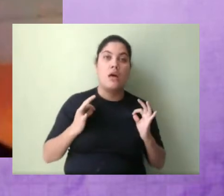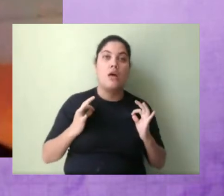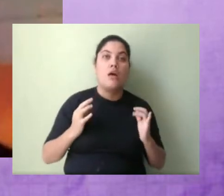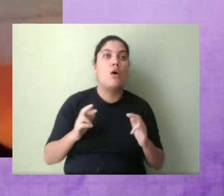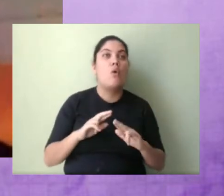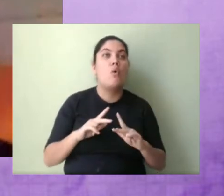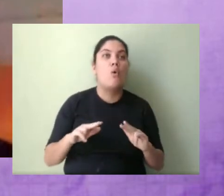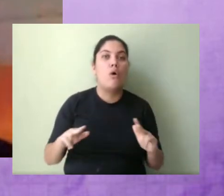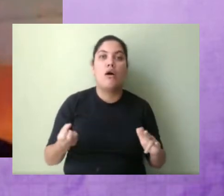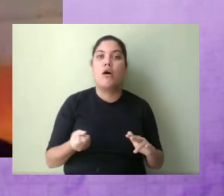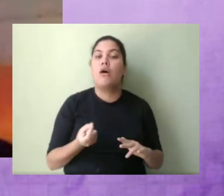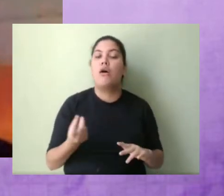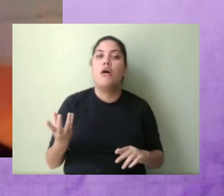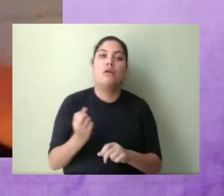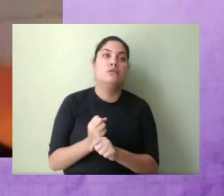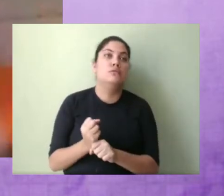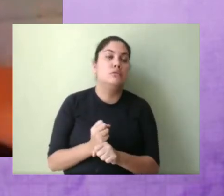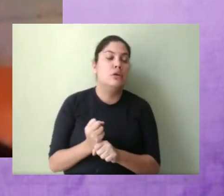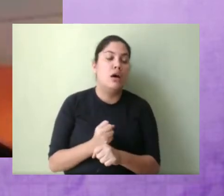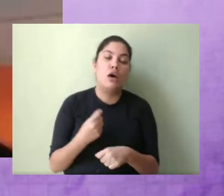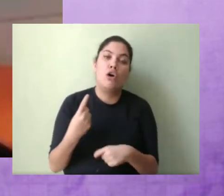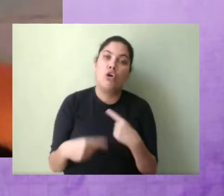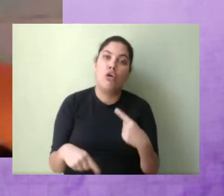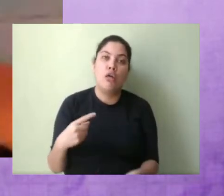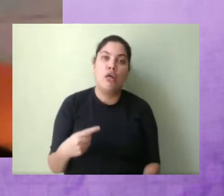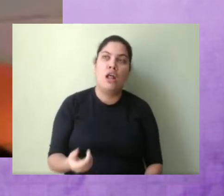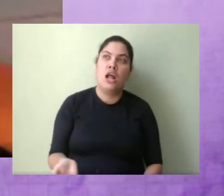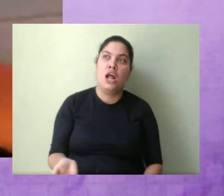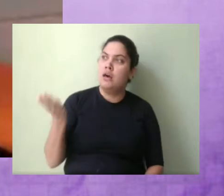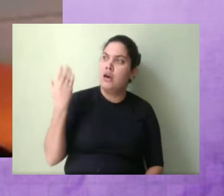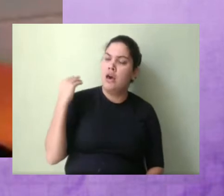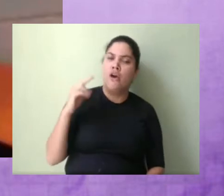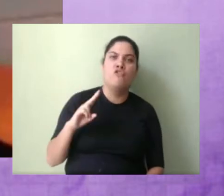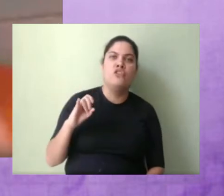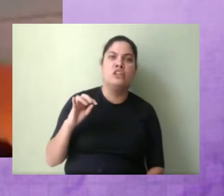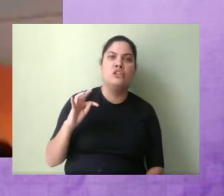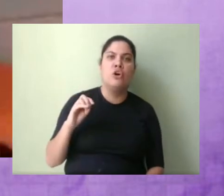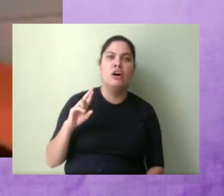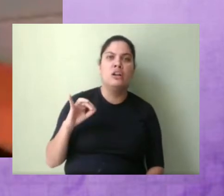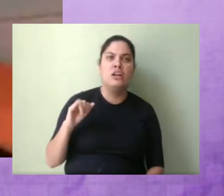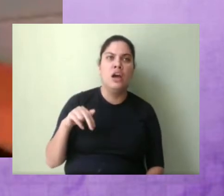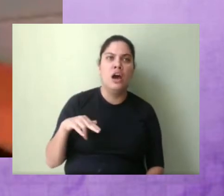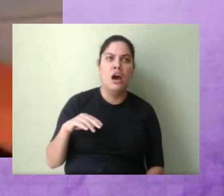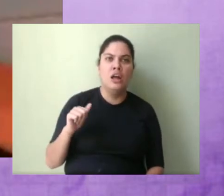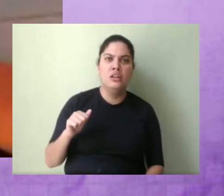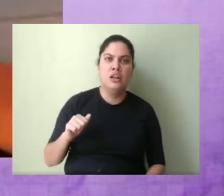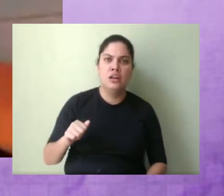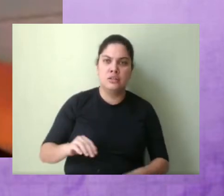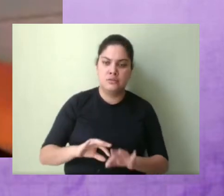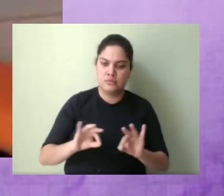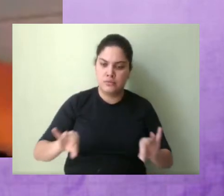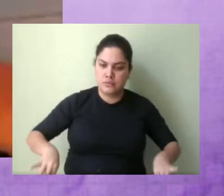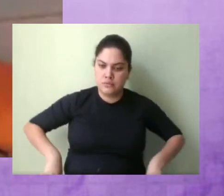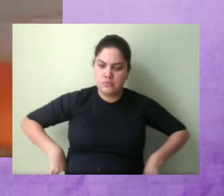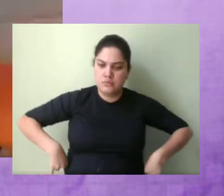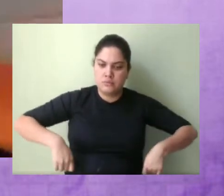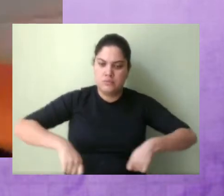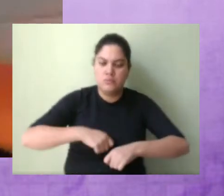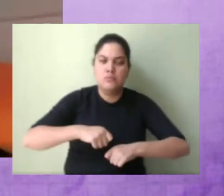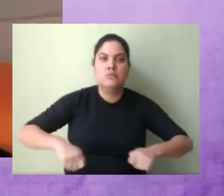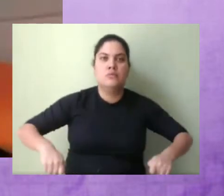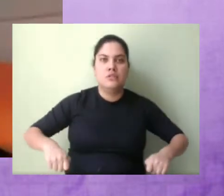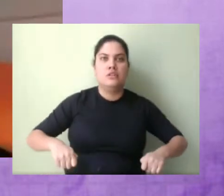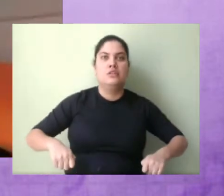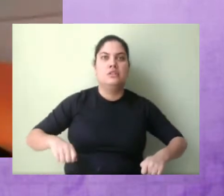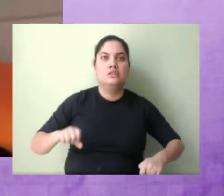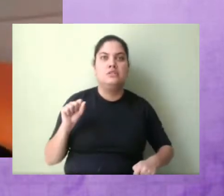com moda, com antropologia, com filosofia, com psicologia. O vestuário mesmo, quantos anos a gente